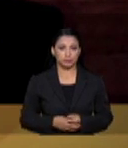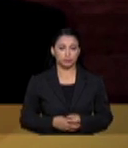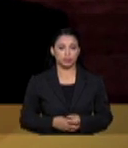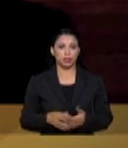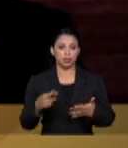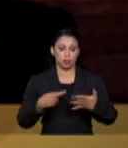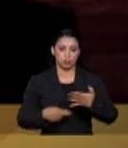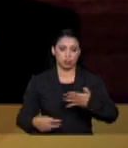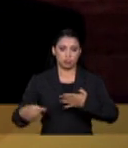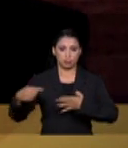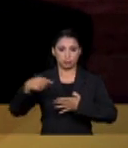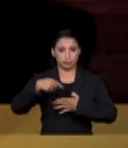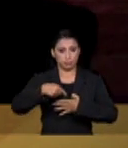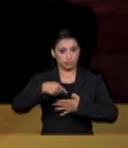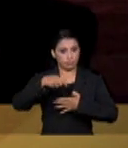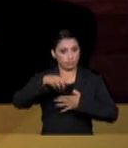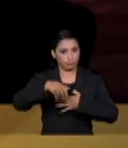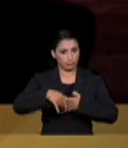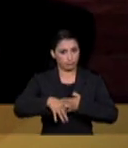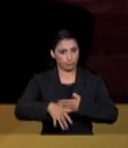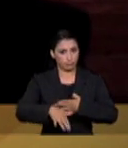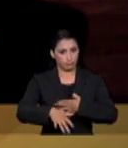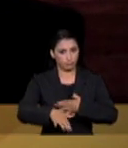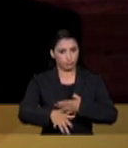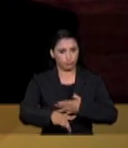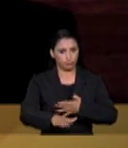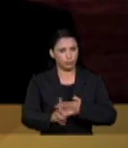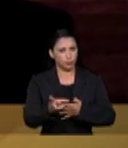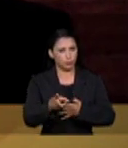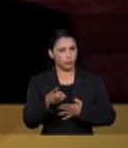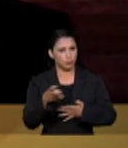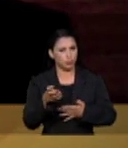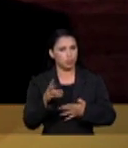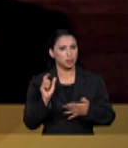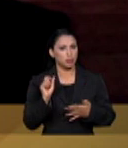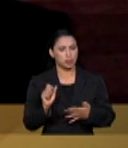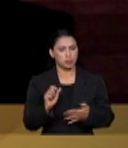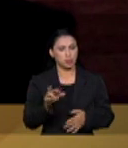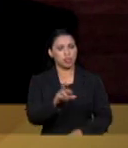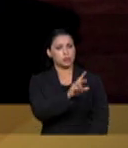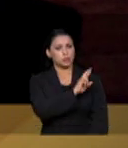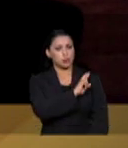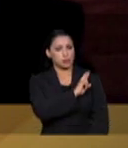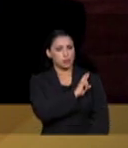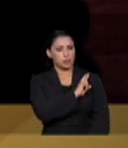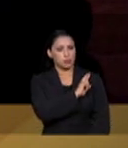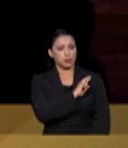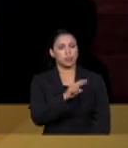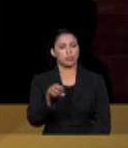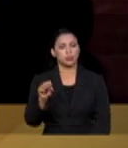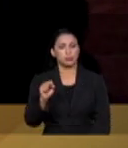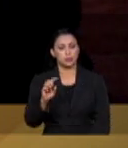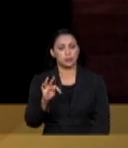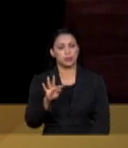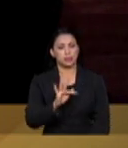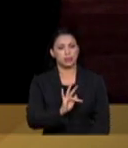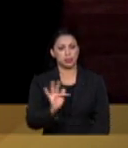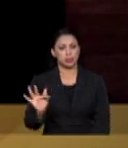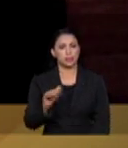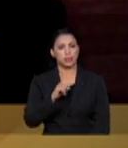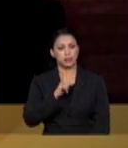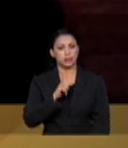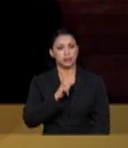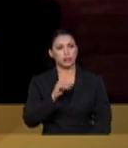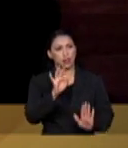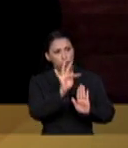são geral configurada parece uma tarefa desses tribunal desvelar as possibilidades